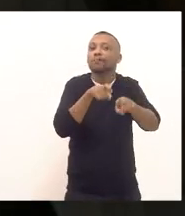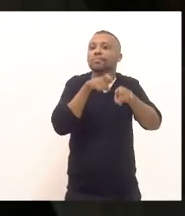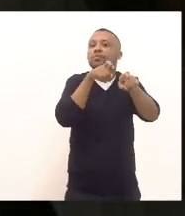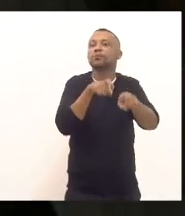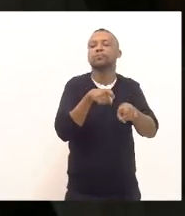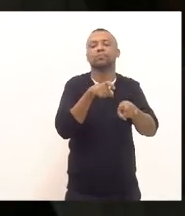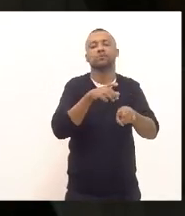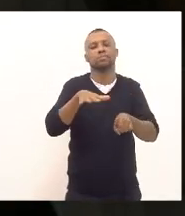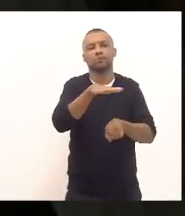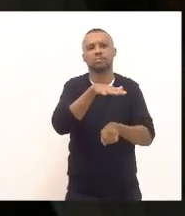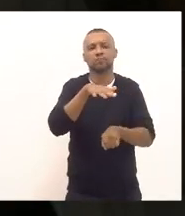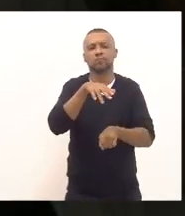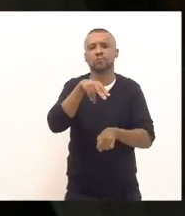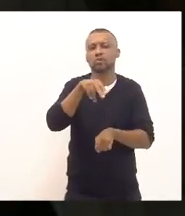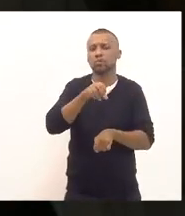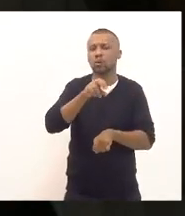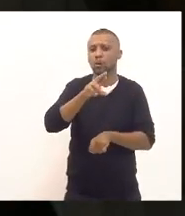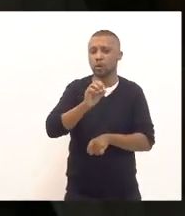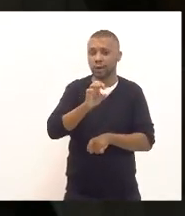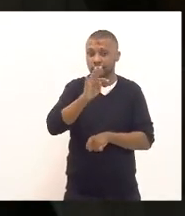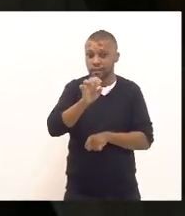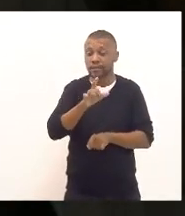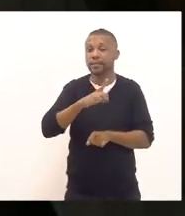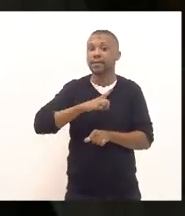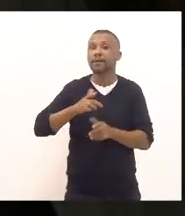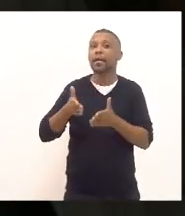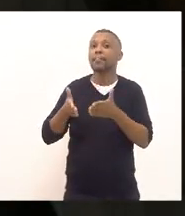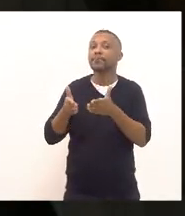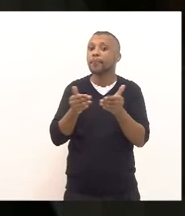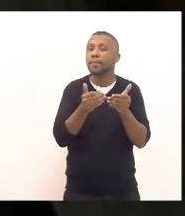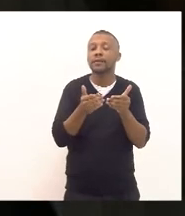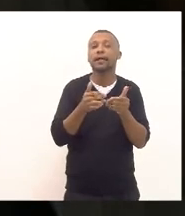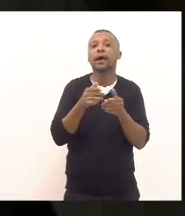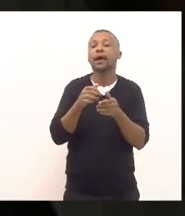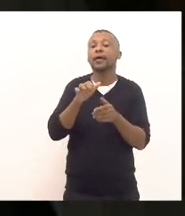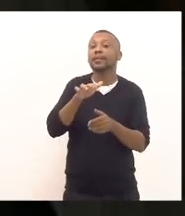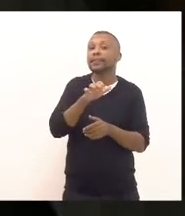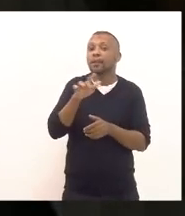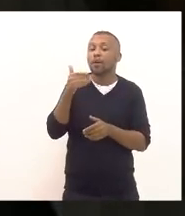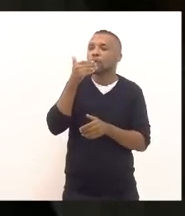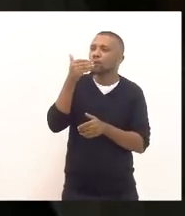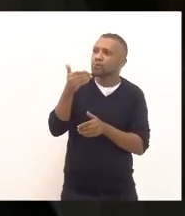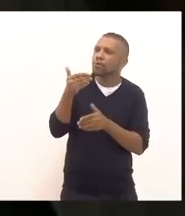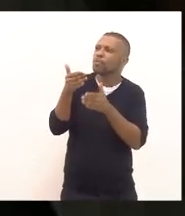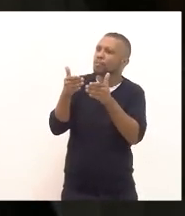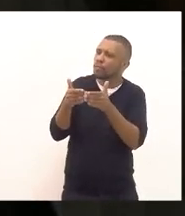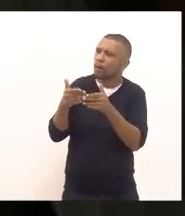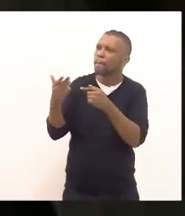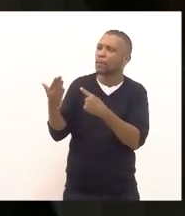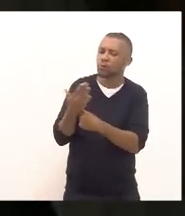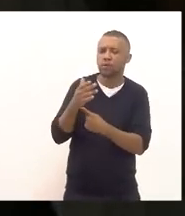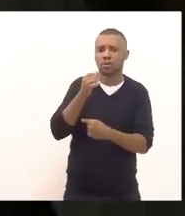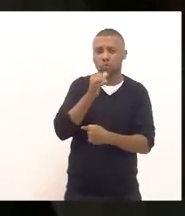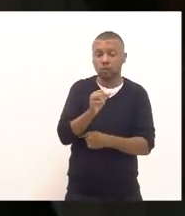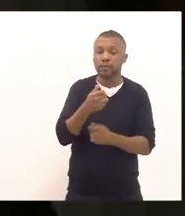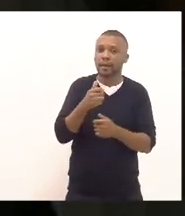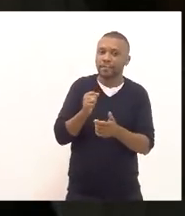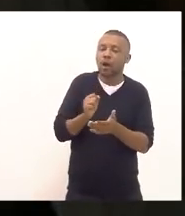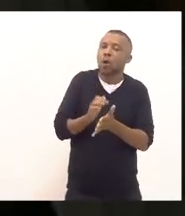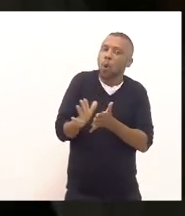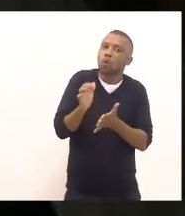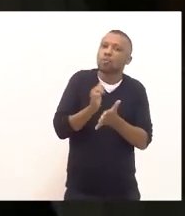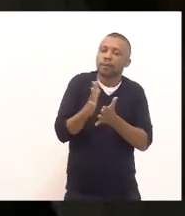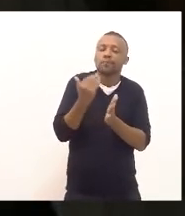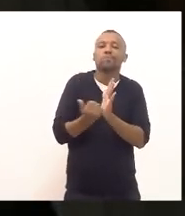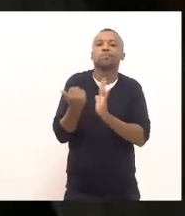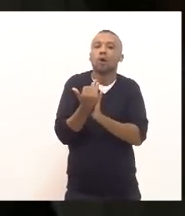da agricultura de do Noroeste sendo que fez demandas da enel para a ampliação da carga de energia elétrica de pressão consumir mais energia elétrica